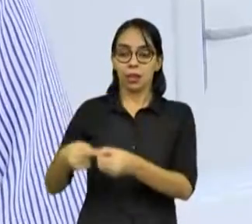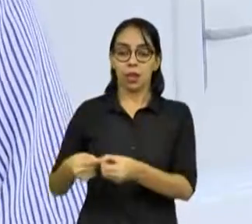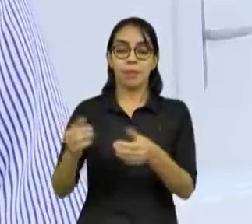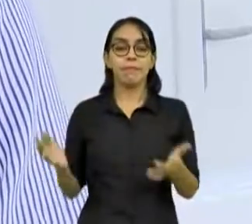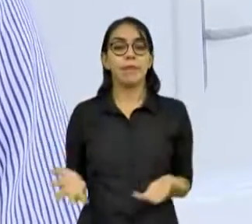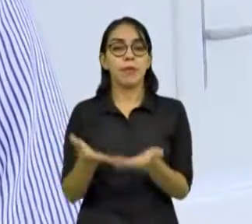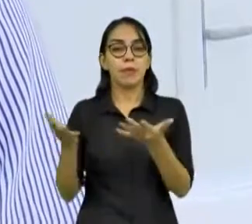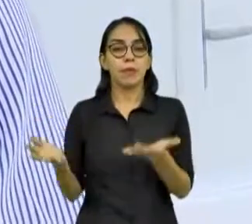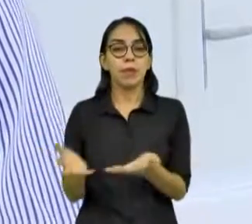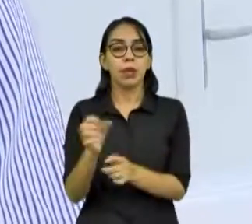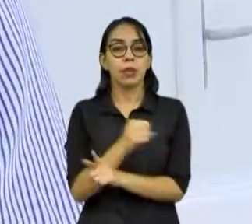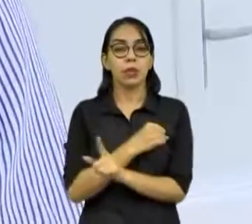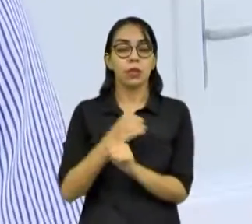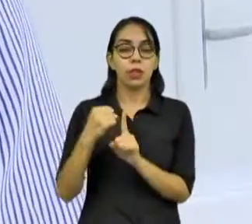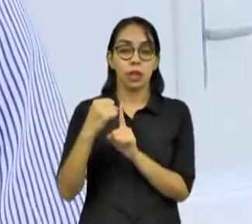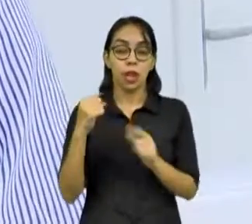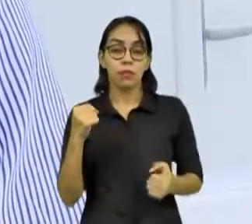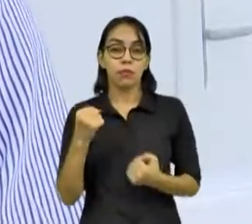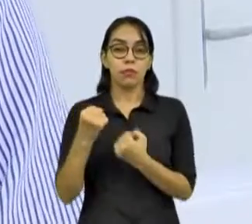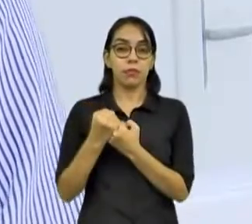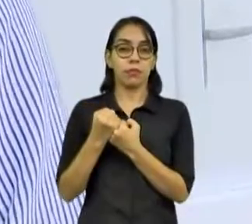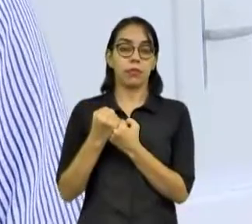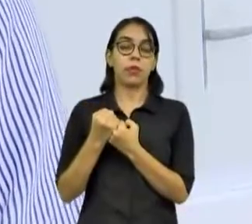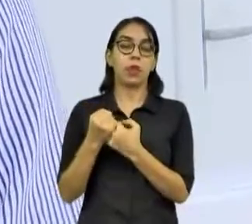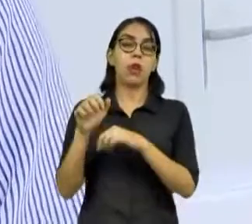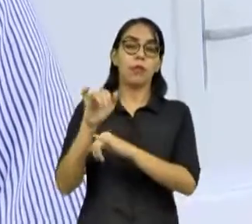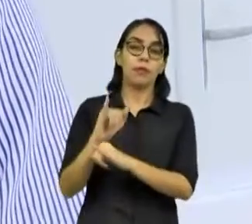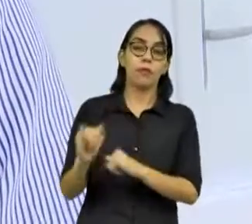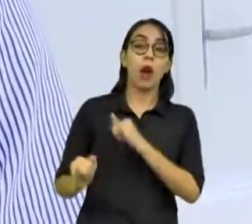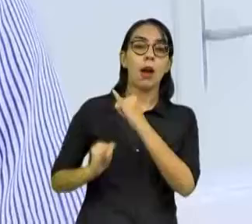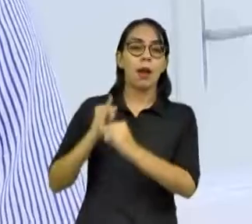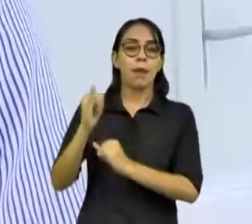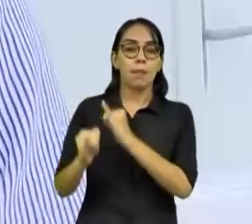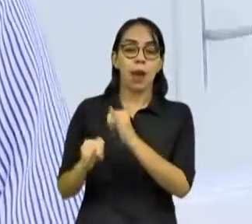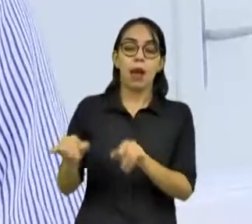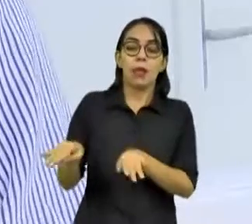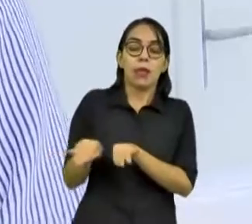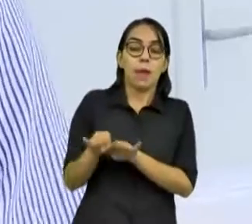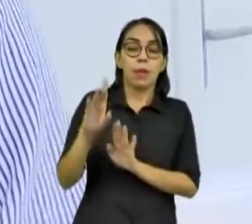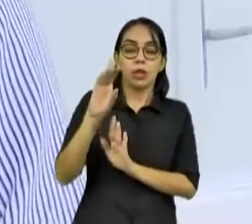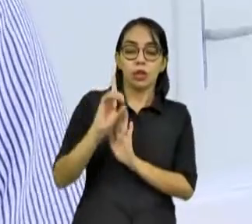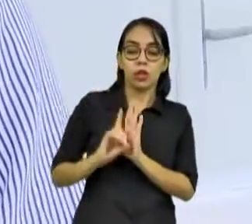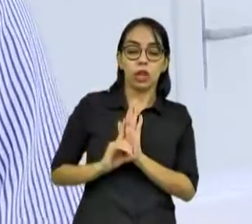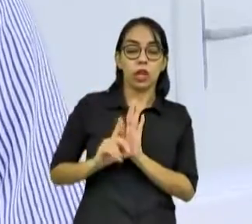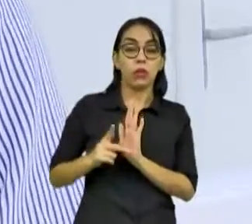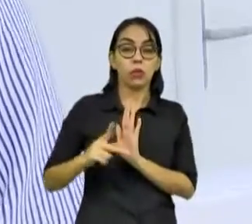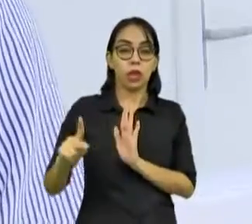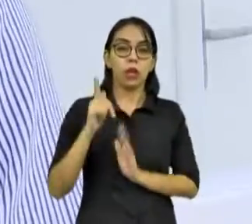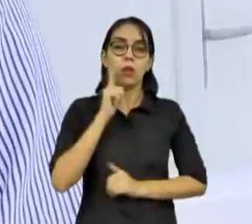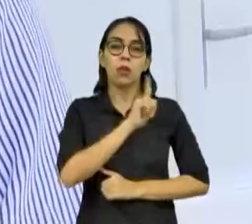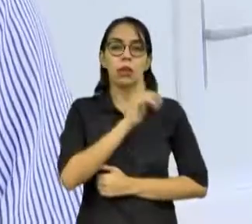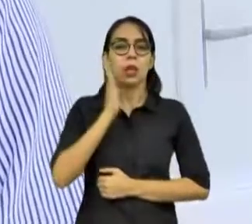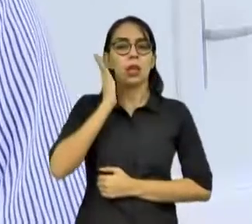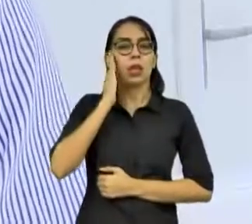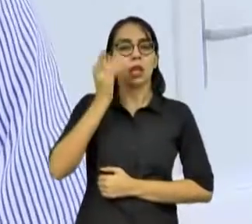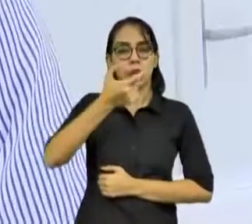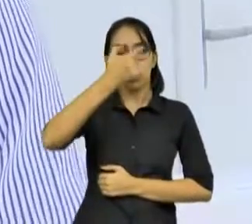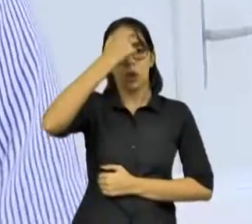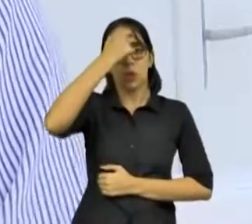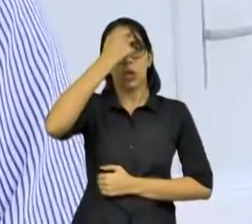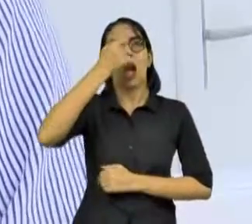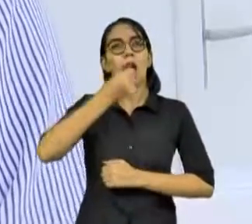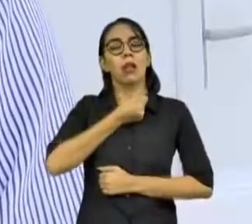social, fortalecê-lo, levando informações de quais são os direitos dessa população, para que ela tenha embasamento, inclusive, de lutar de